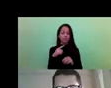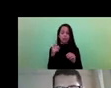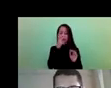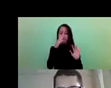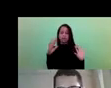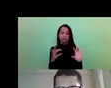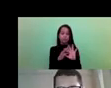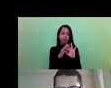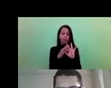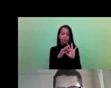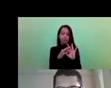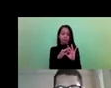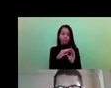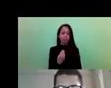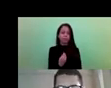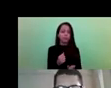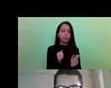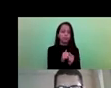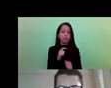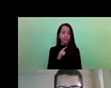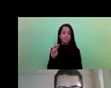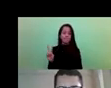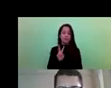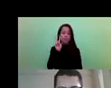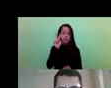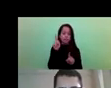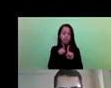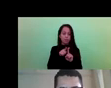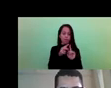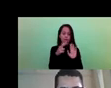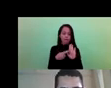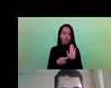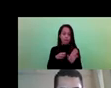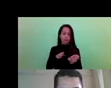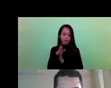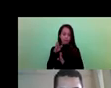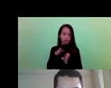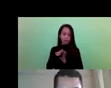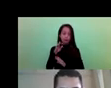entrecruzamento de valores e princípios. Então,